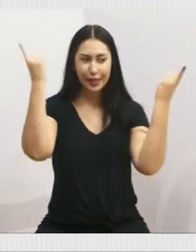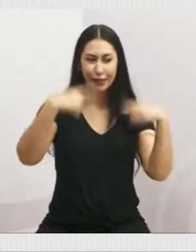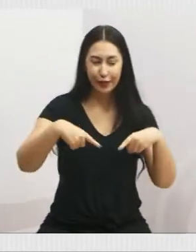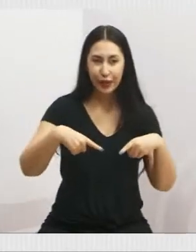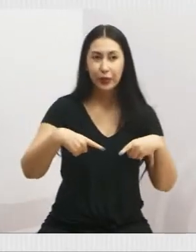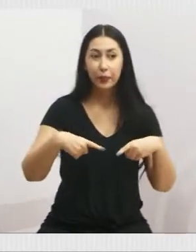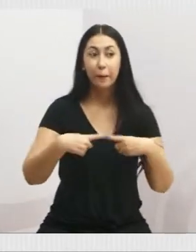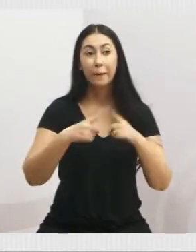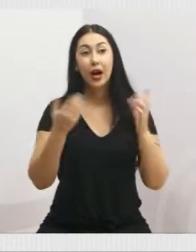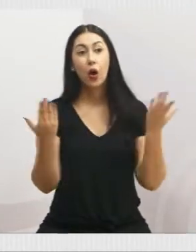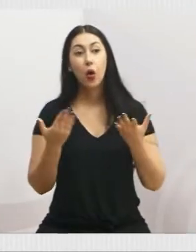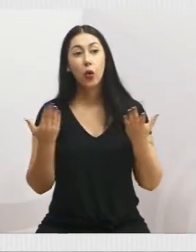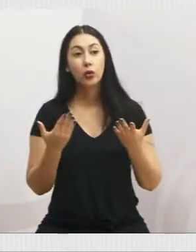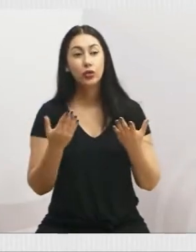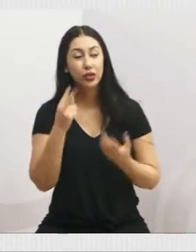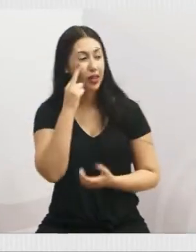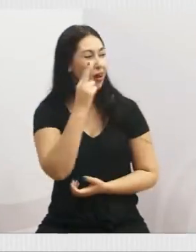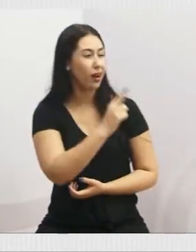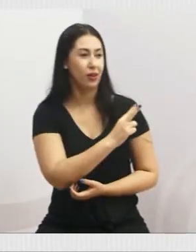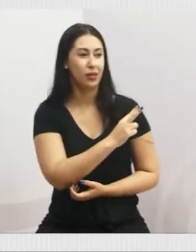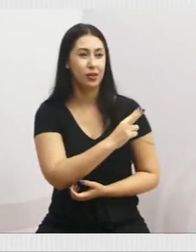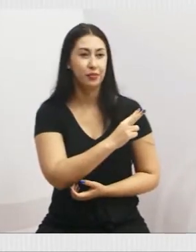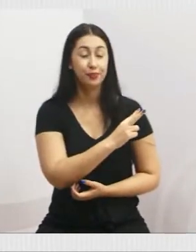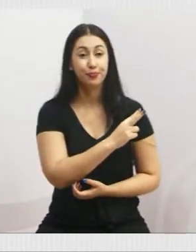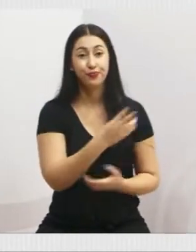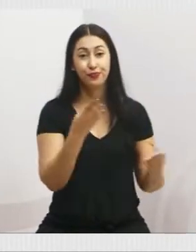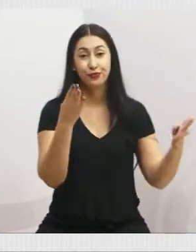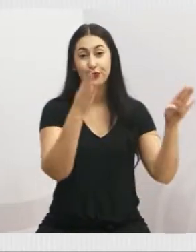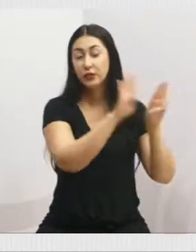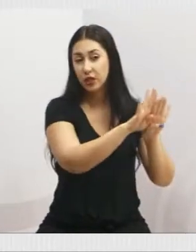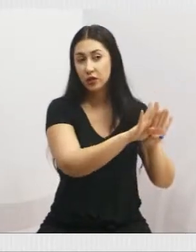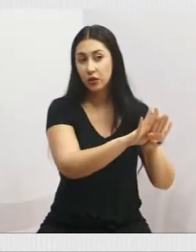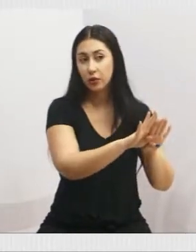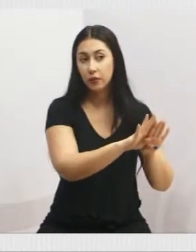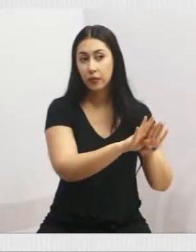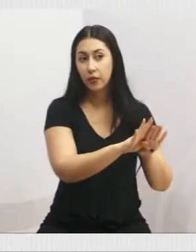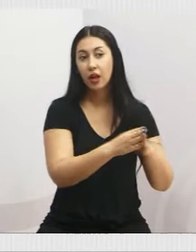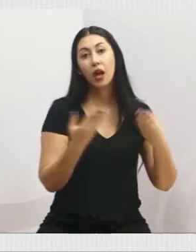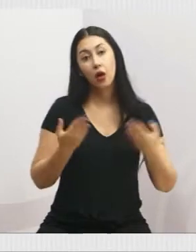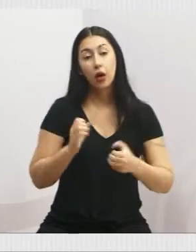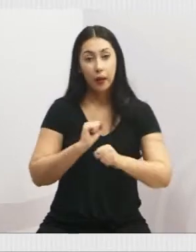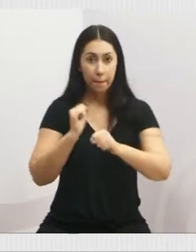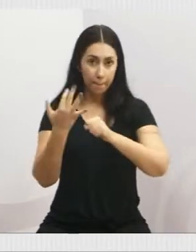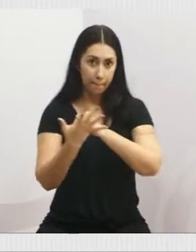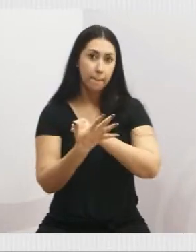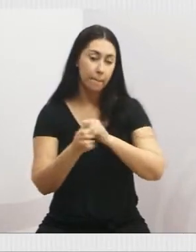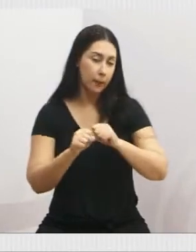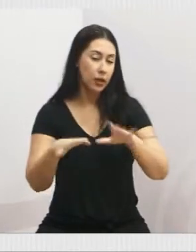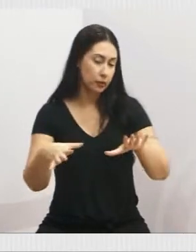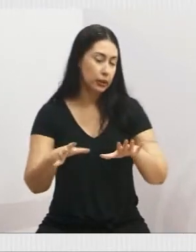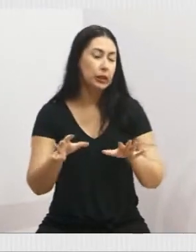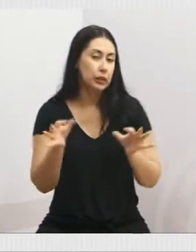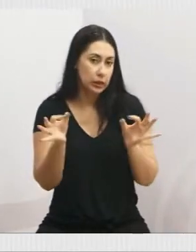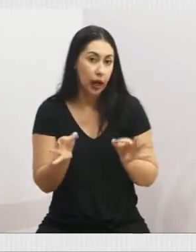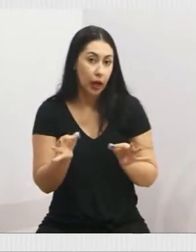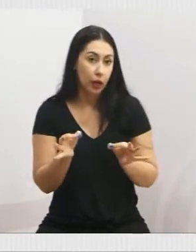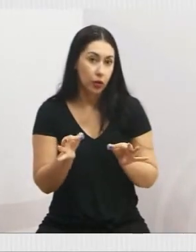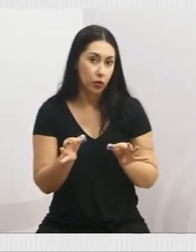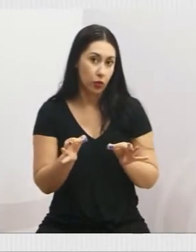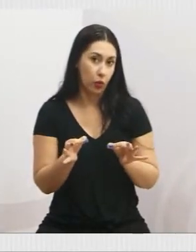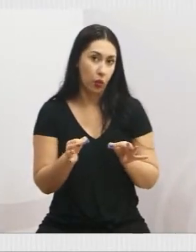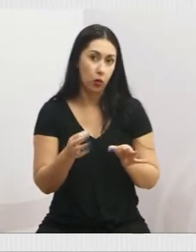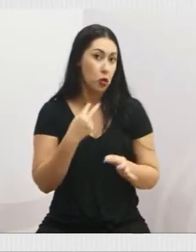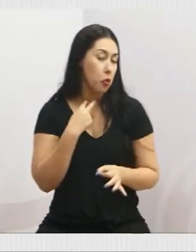hoje ela está impraticável. É óbvio que a gente está no momento de pandemia, então as atividades estão